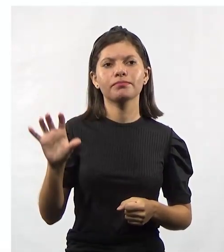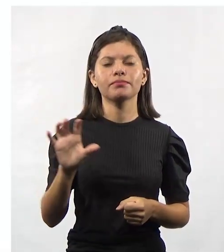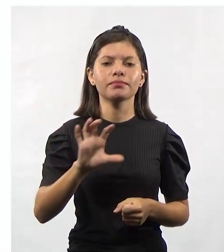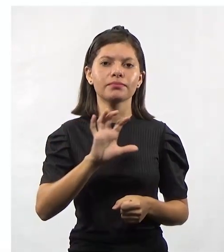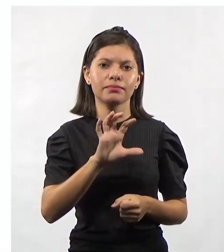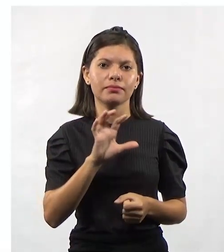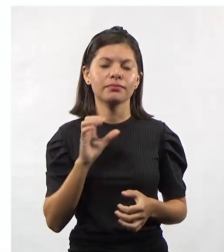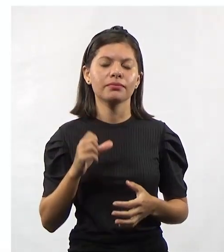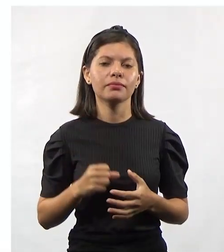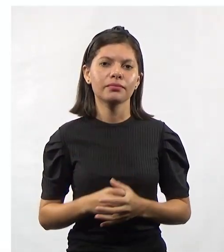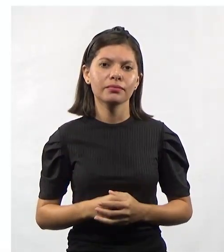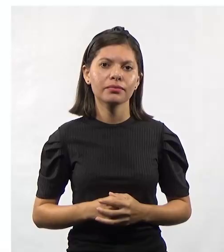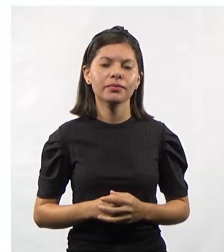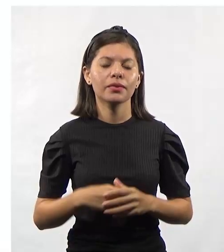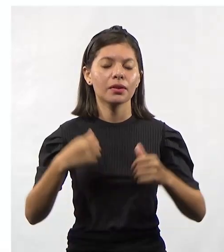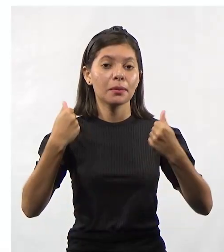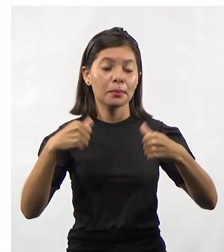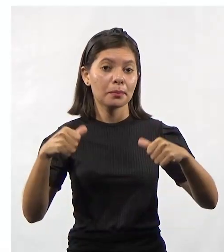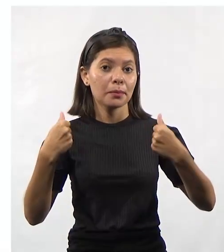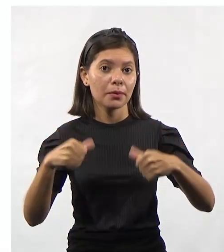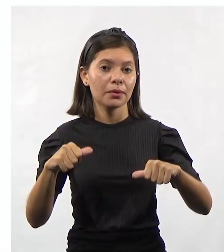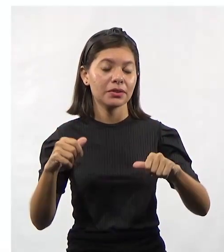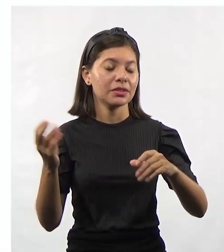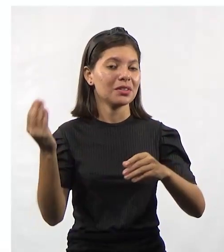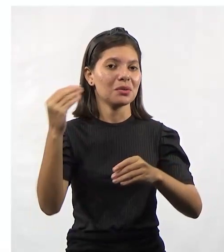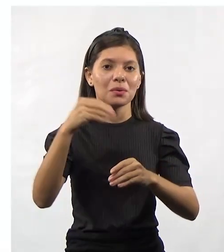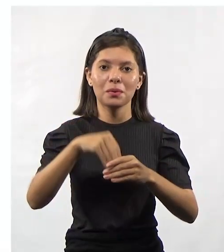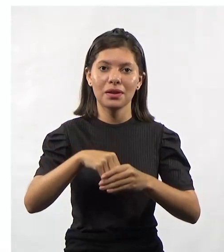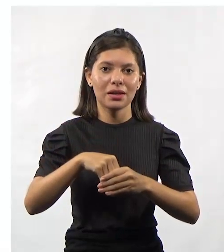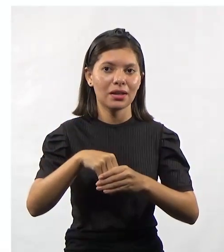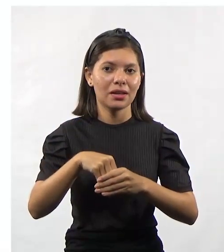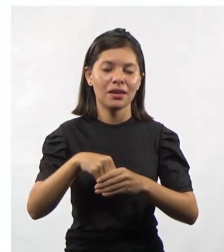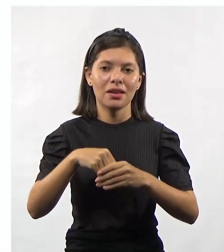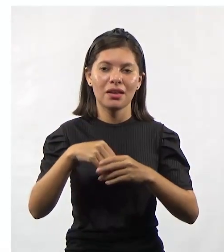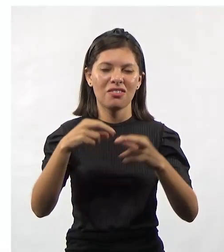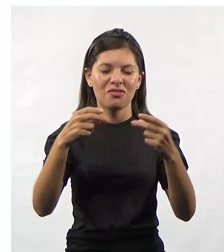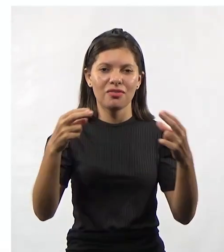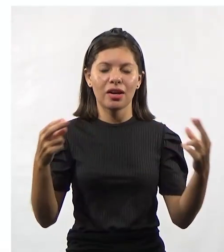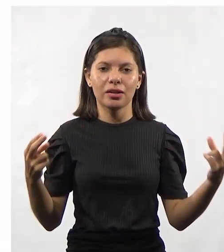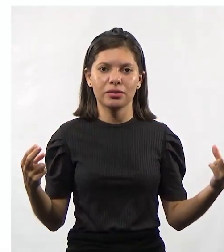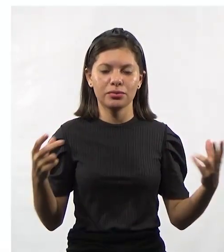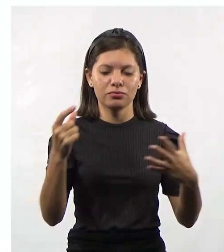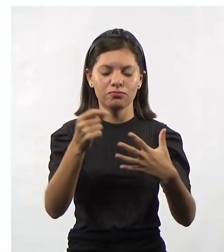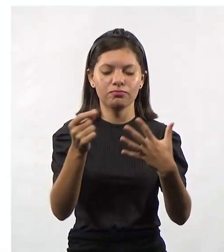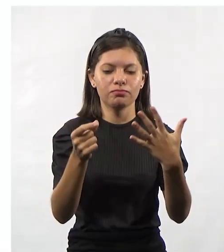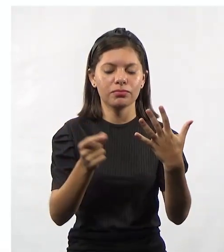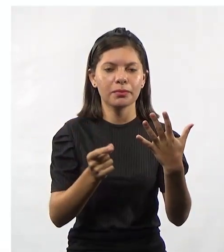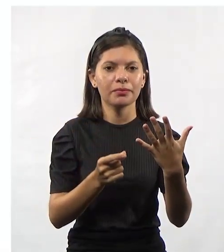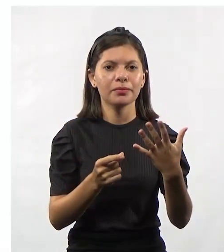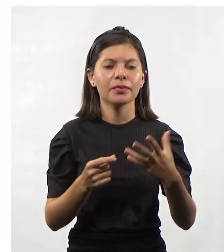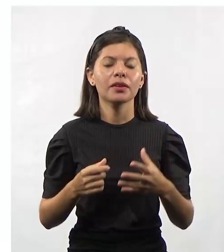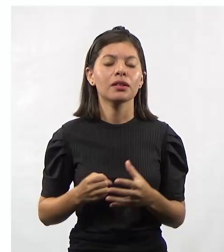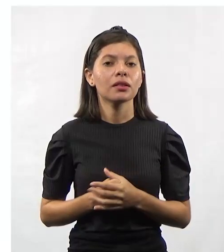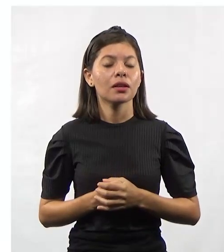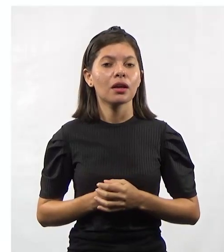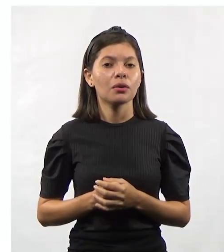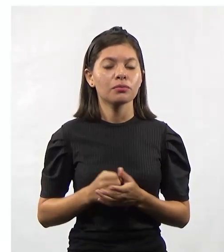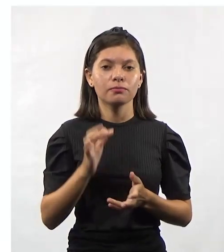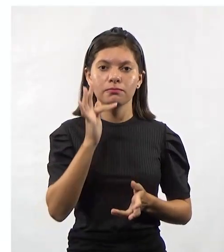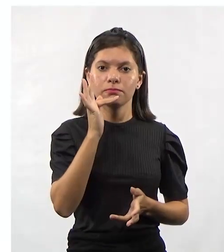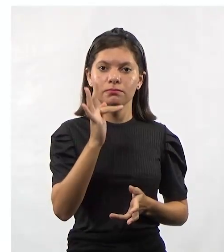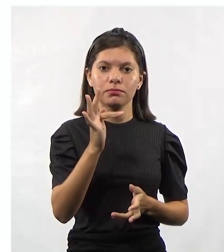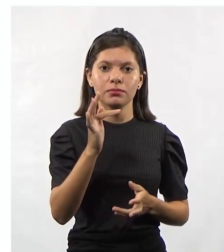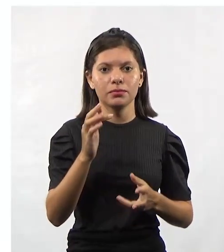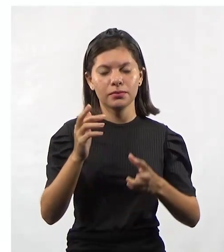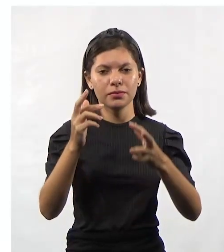de aprendizagem, regiões geográficas, né? E aí a gente pode ir incluindo até mais itens aí. Então, quando a